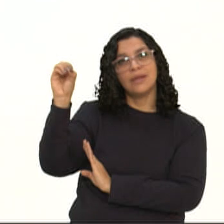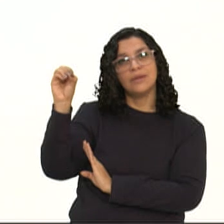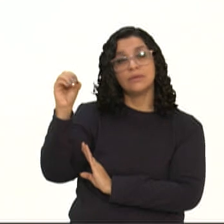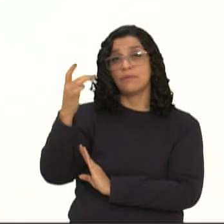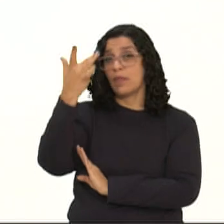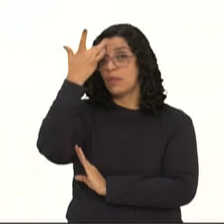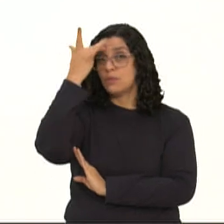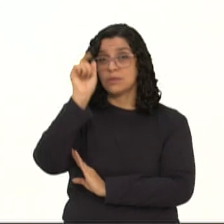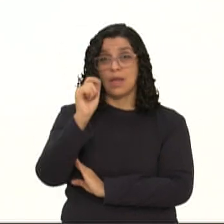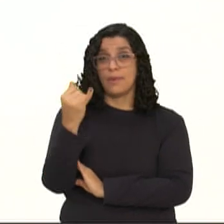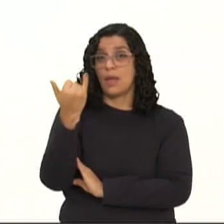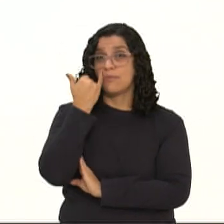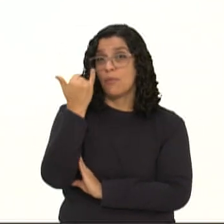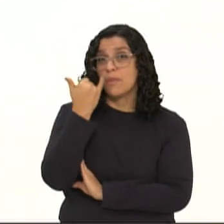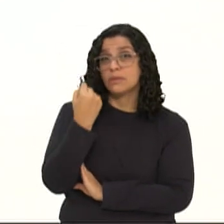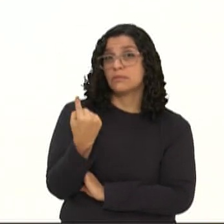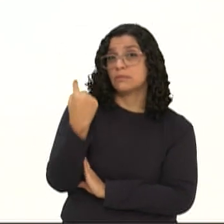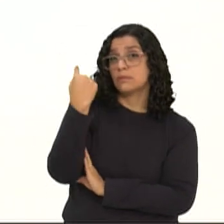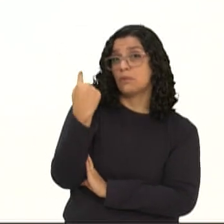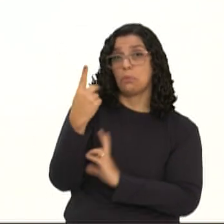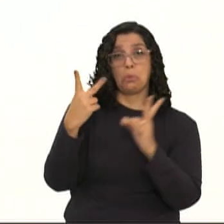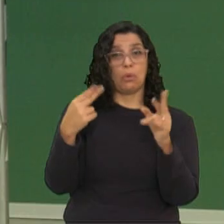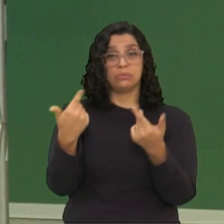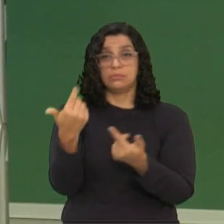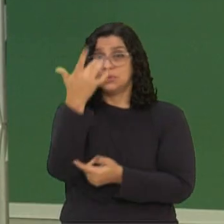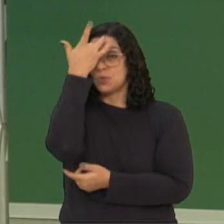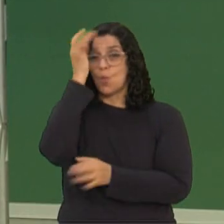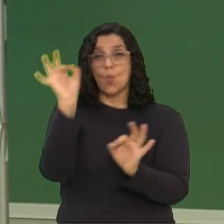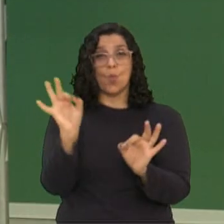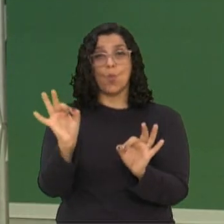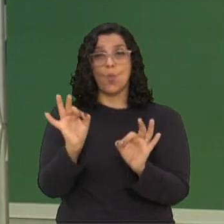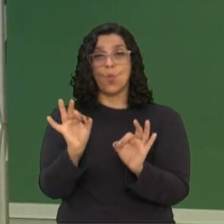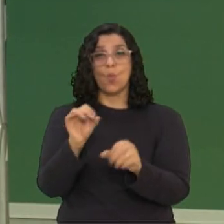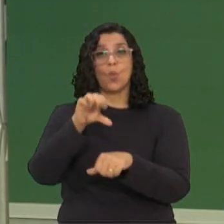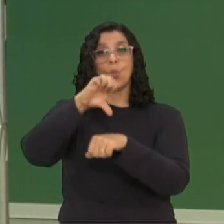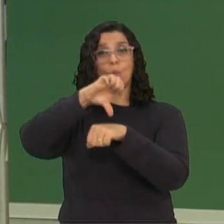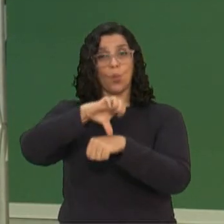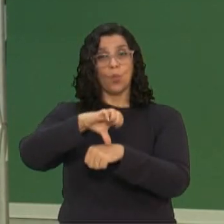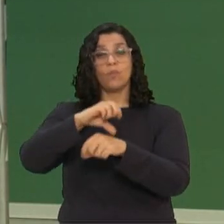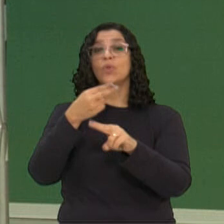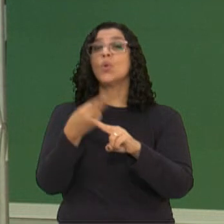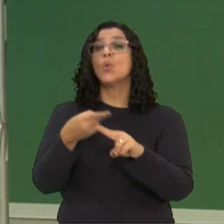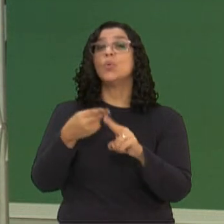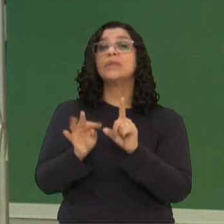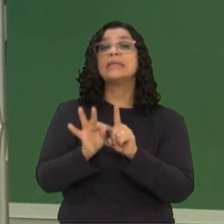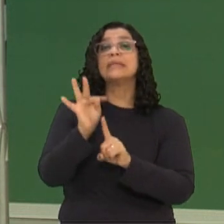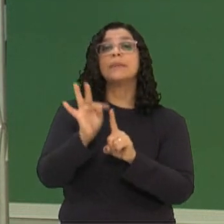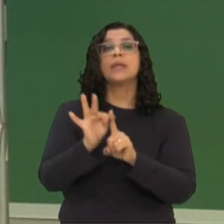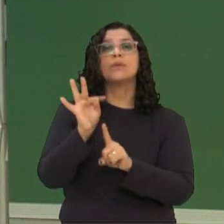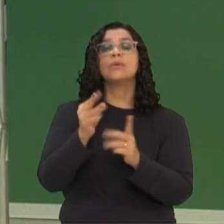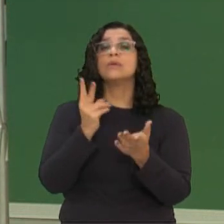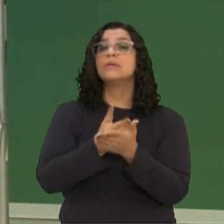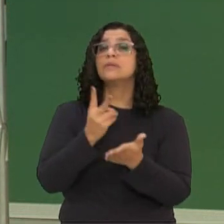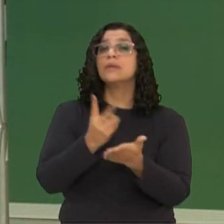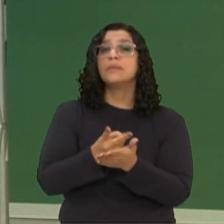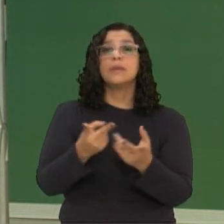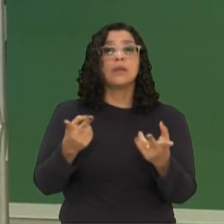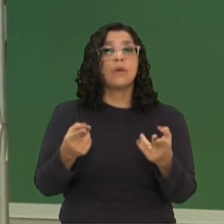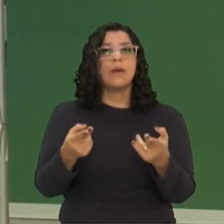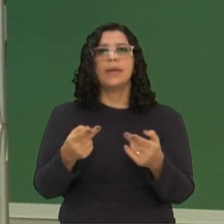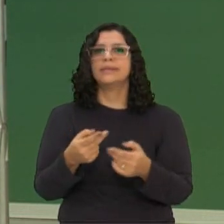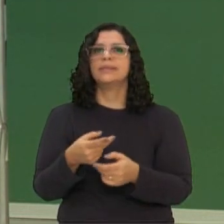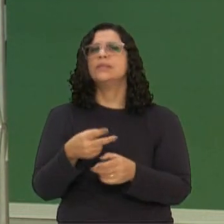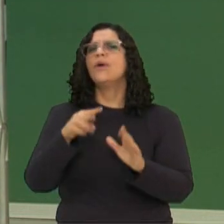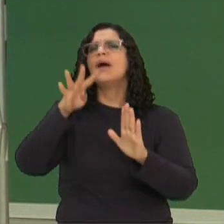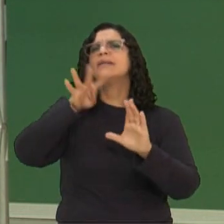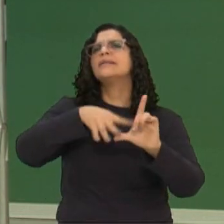não sabe dessa informação, ela utiliza nessas temperaturas sem levar em conta, né,